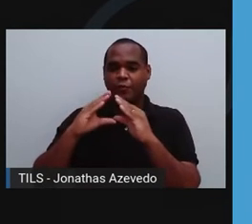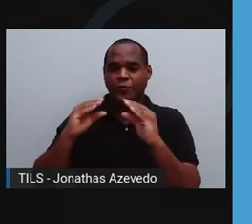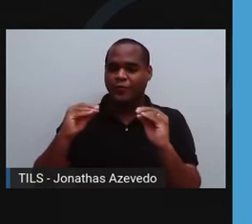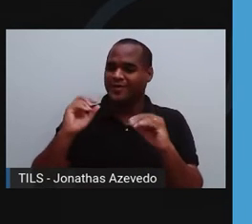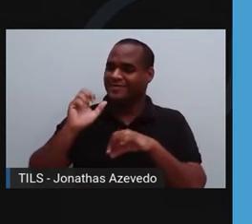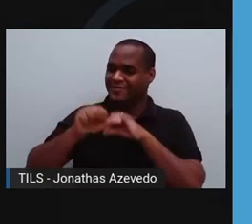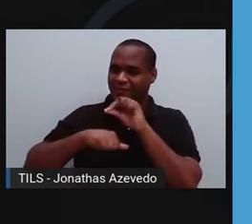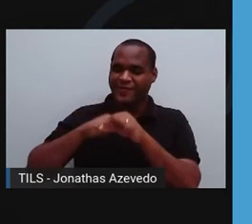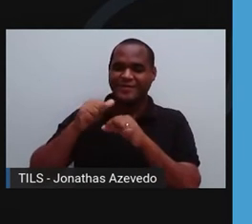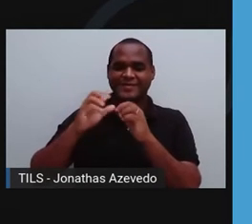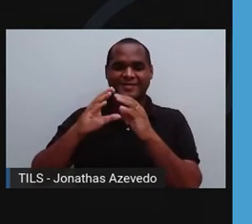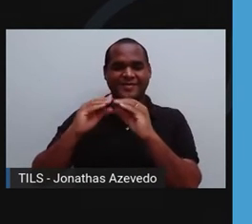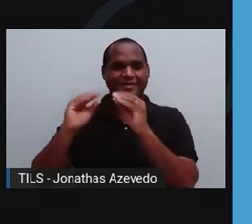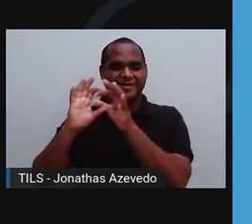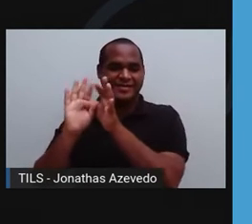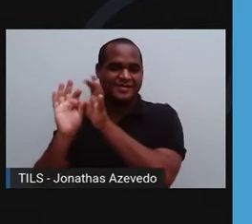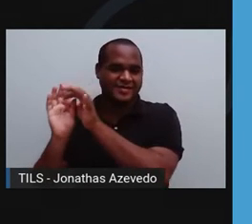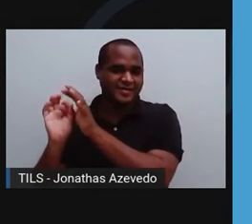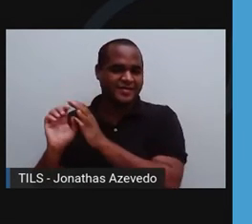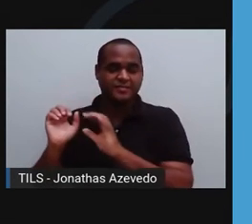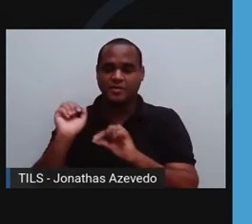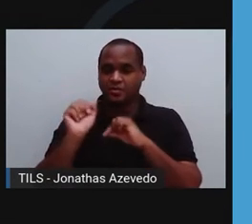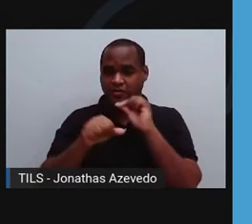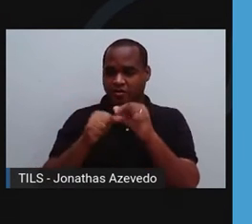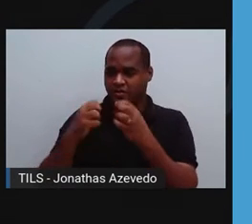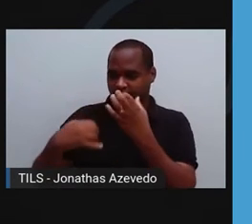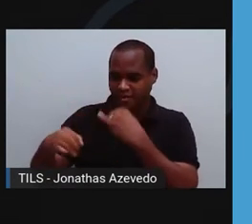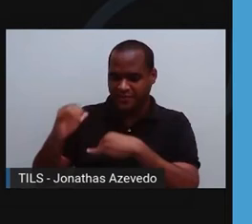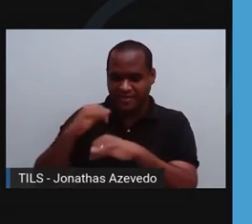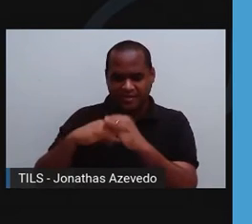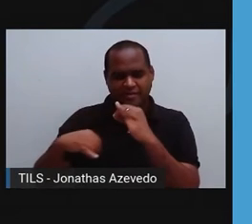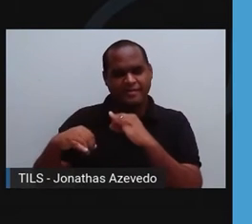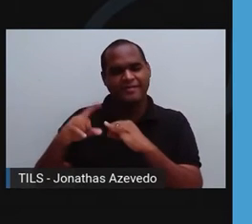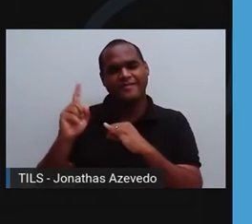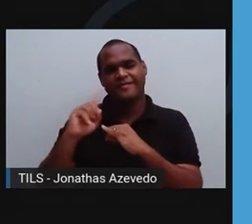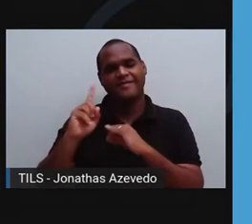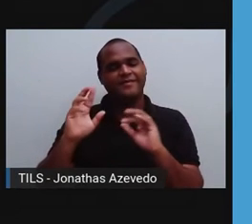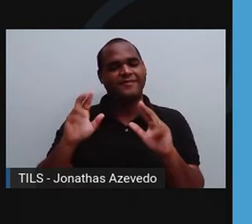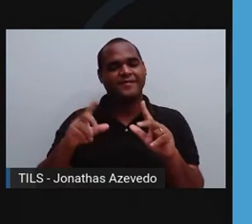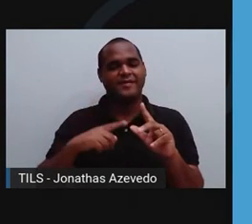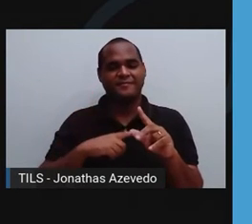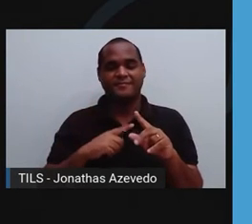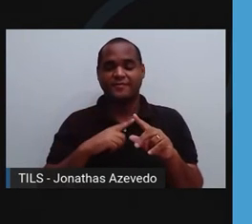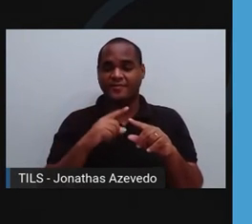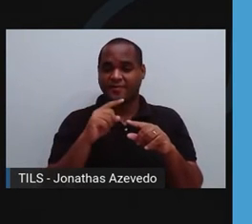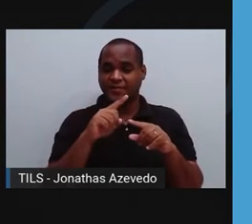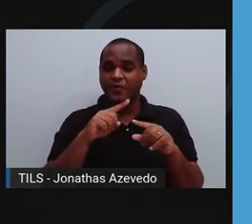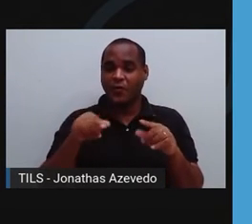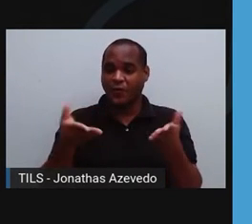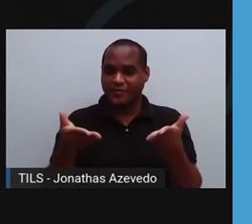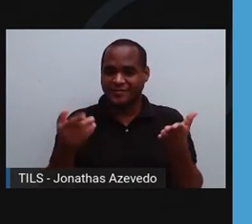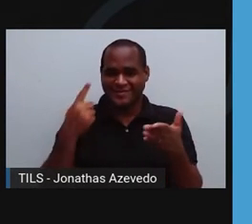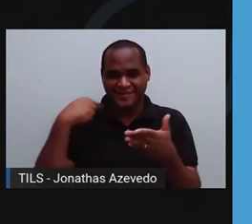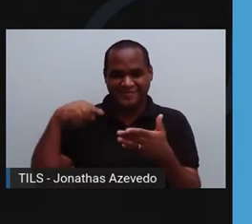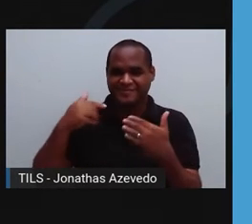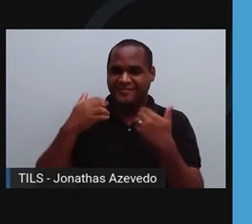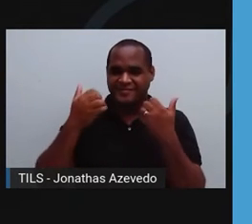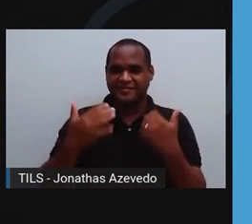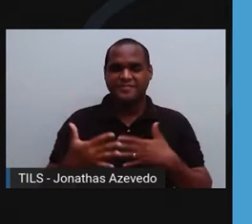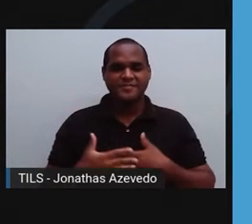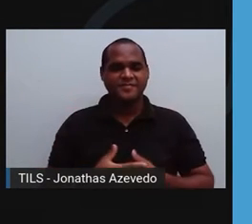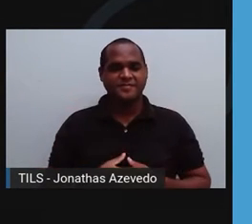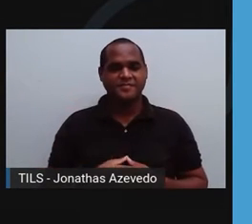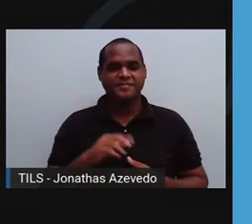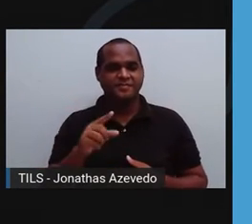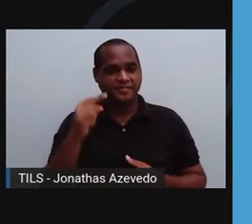processo. E não há nenhuma transformação química nas mudanças de estados físicos, como já discutimos anteriormente. A